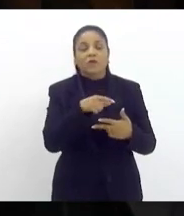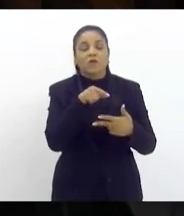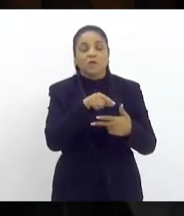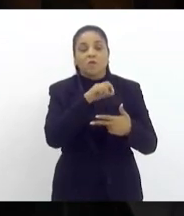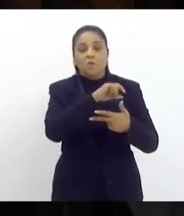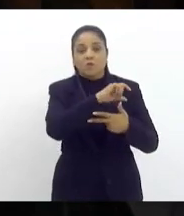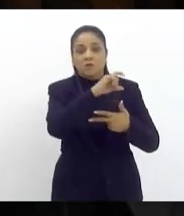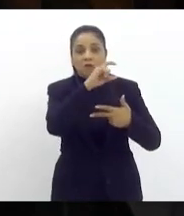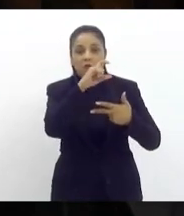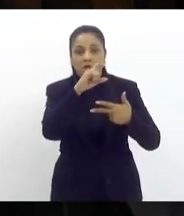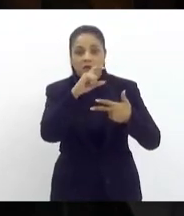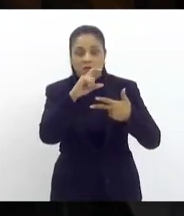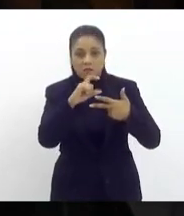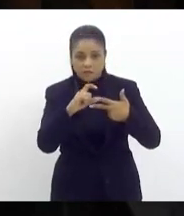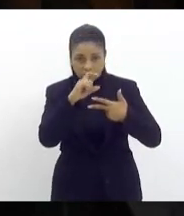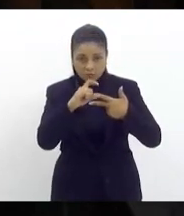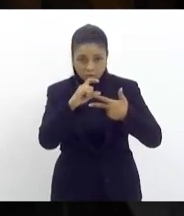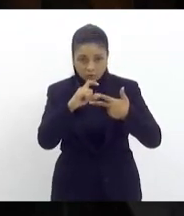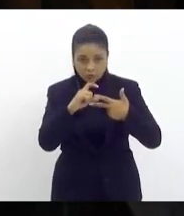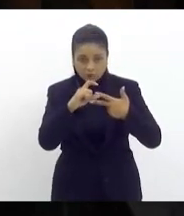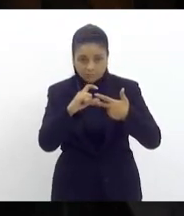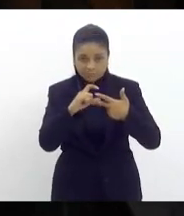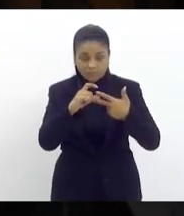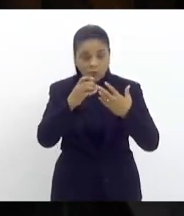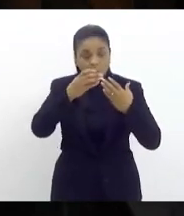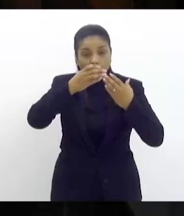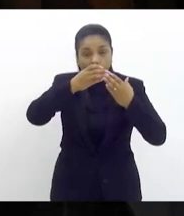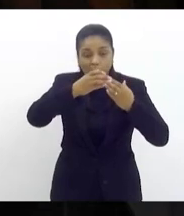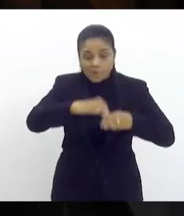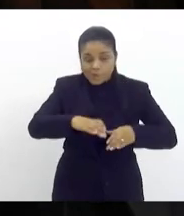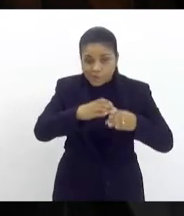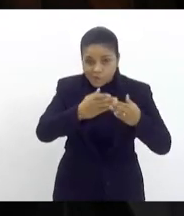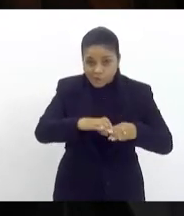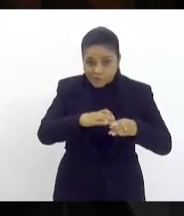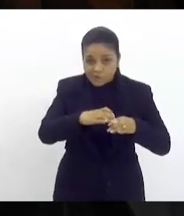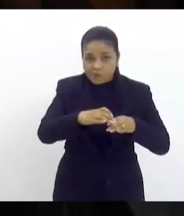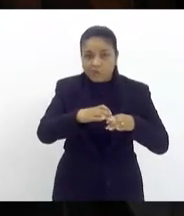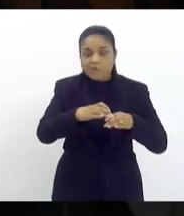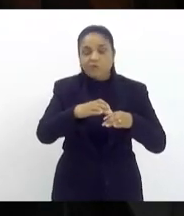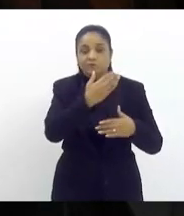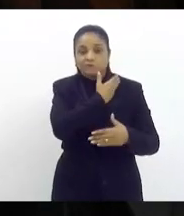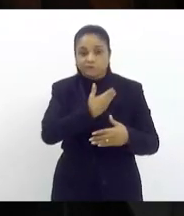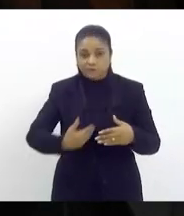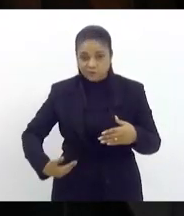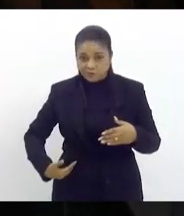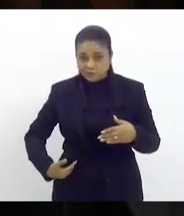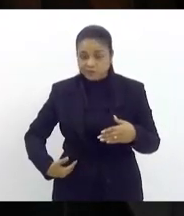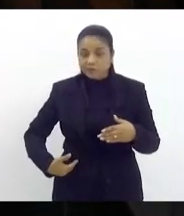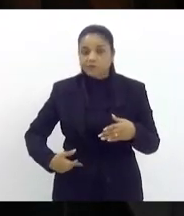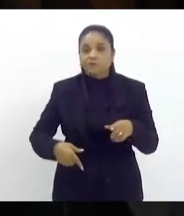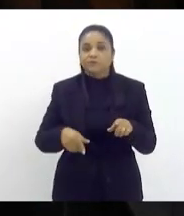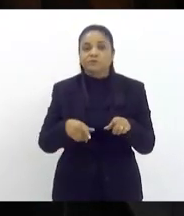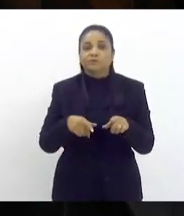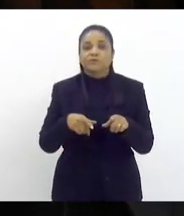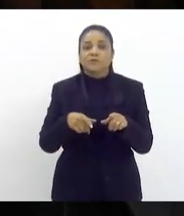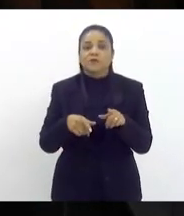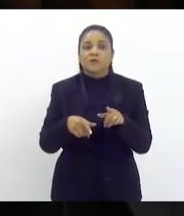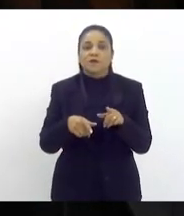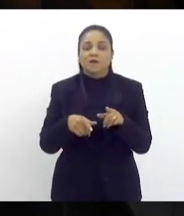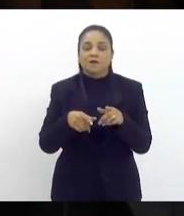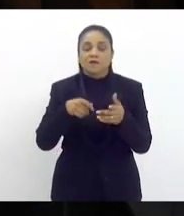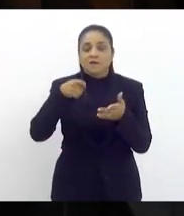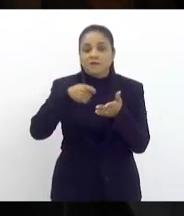promover concurso público para admissão de pessoal do Poder Executivo, consoante a